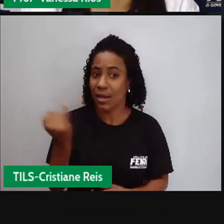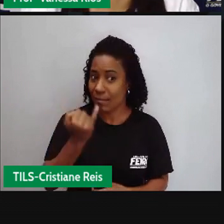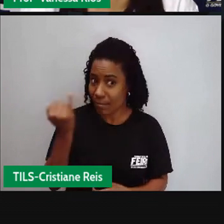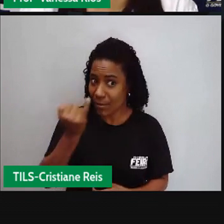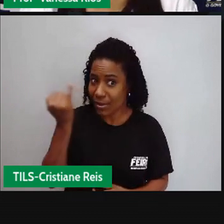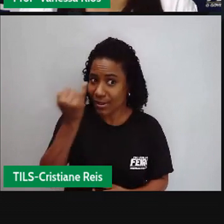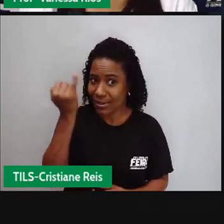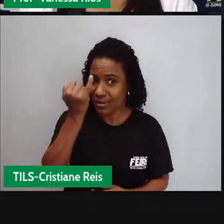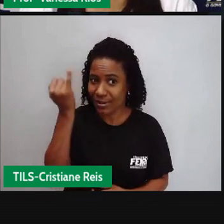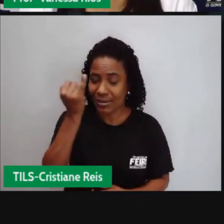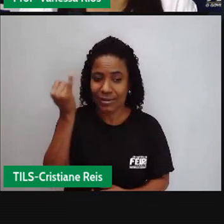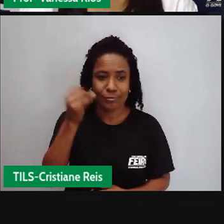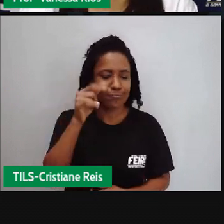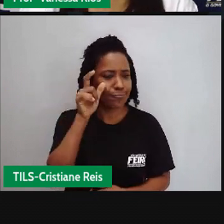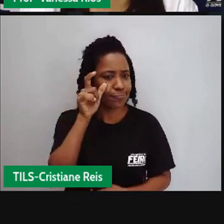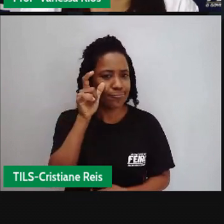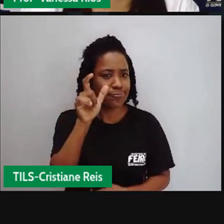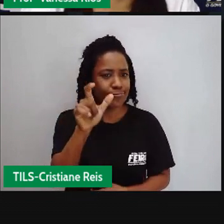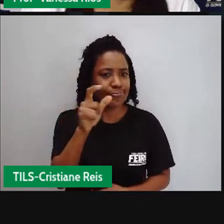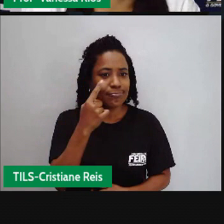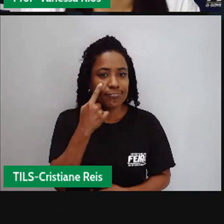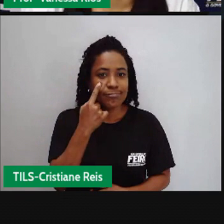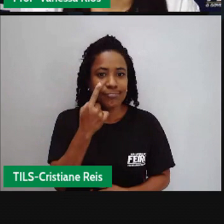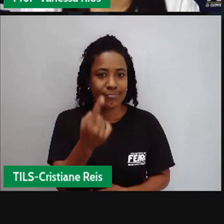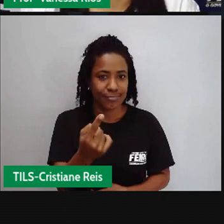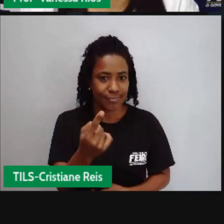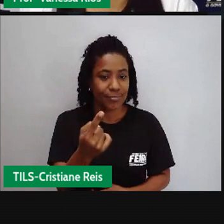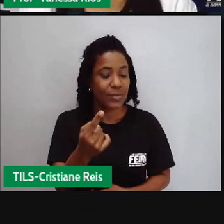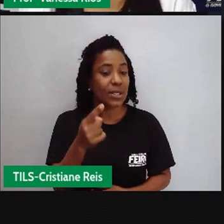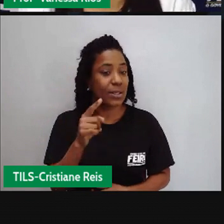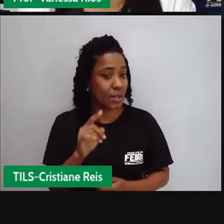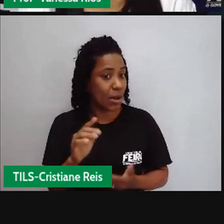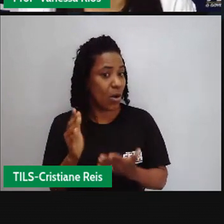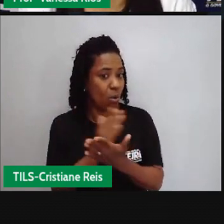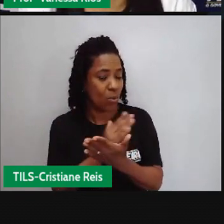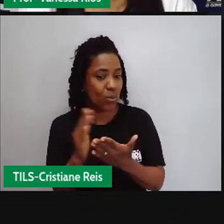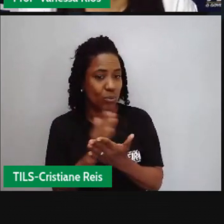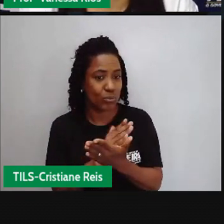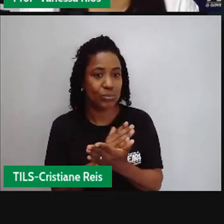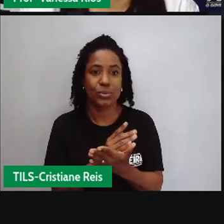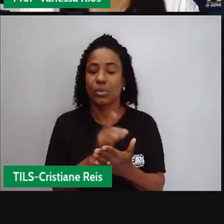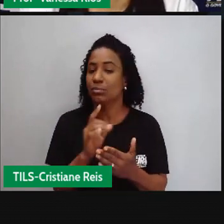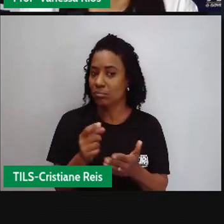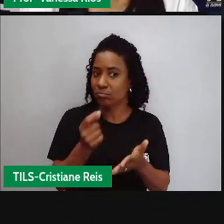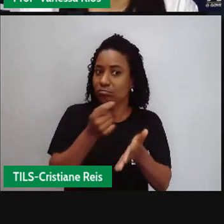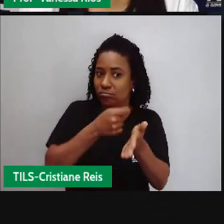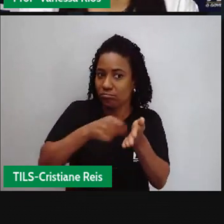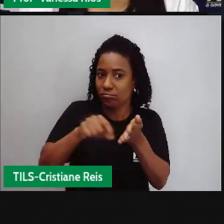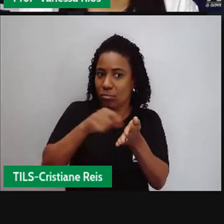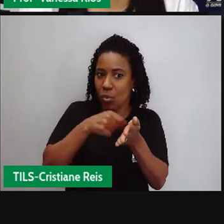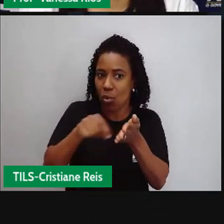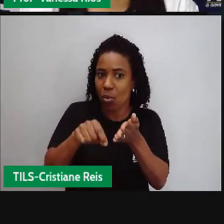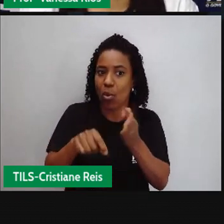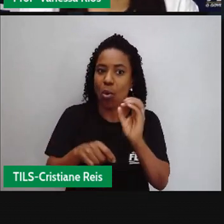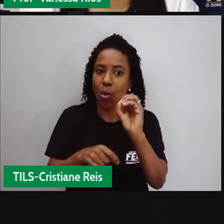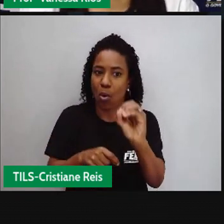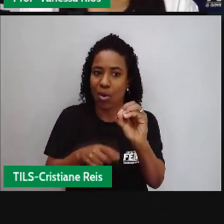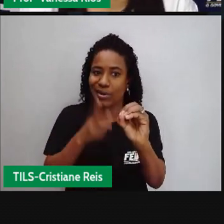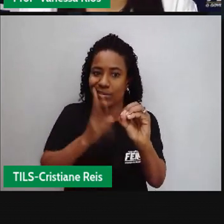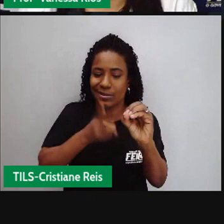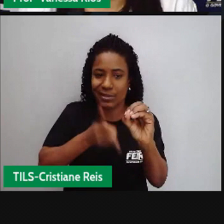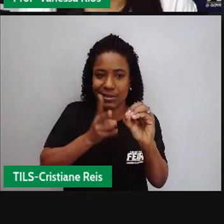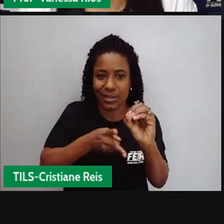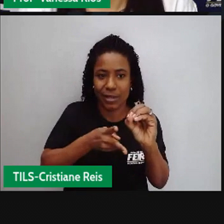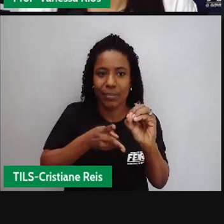circunstâncias em que devemos empregar somente a letra O e outras somente a letra U. As palavras são